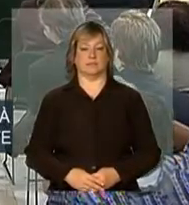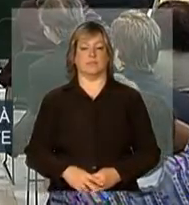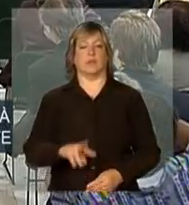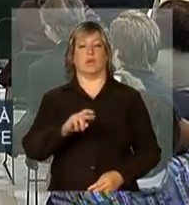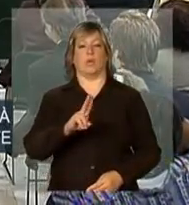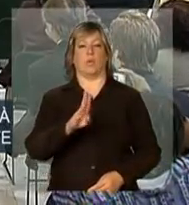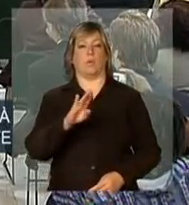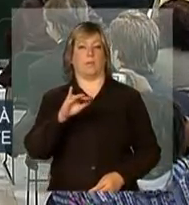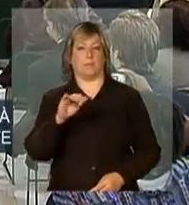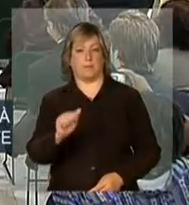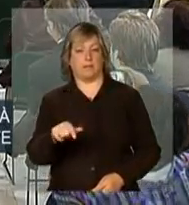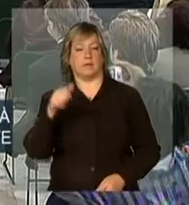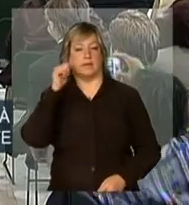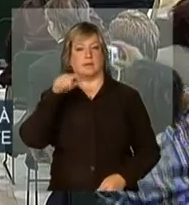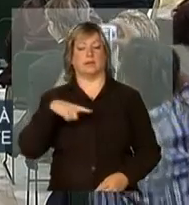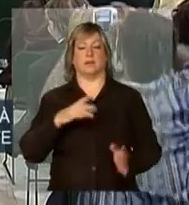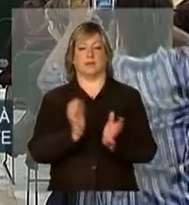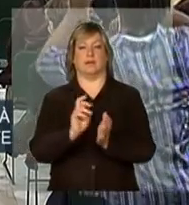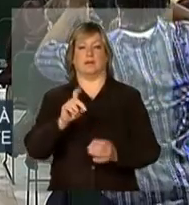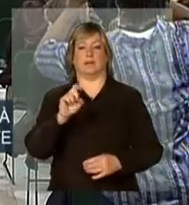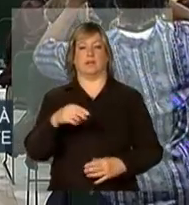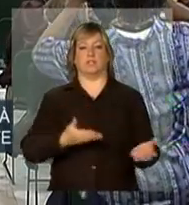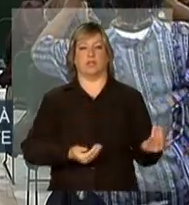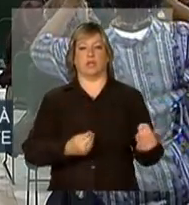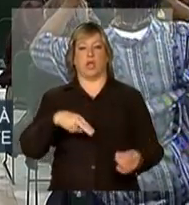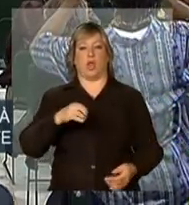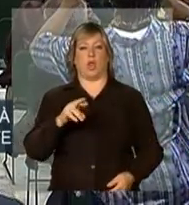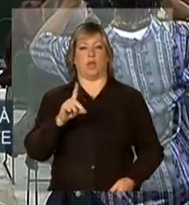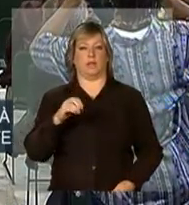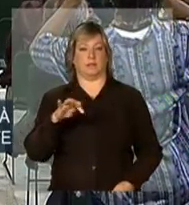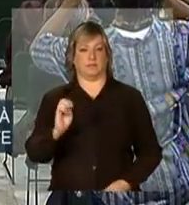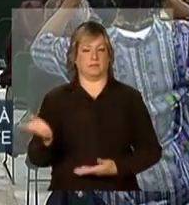Rúbia Nascimento, Rede de Jovens do Nordeste.